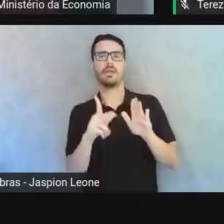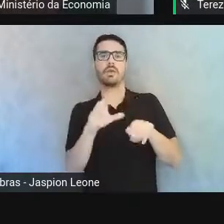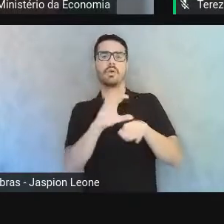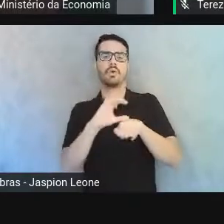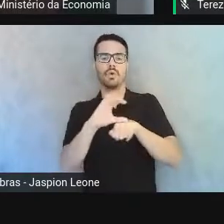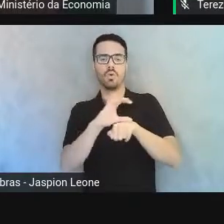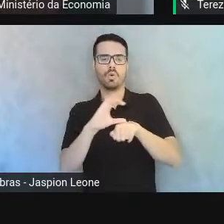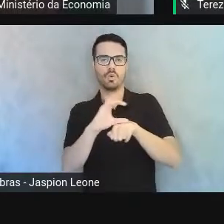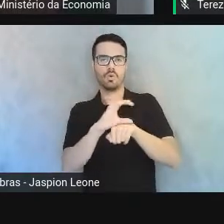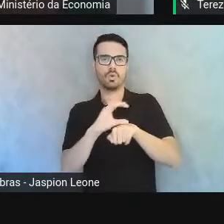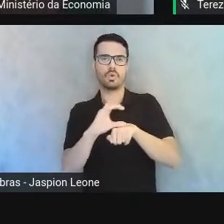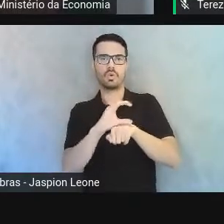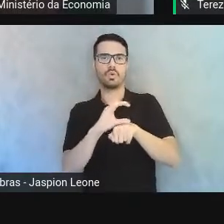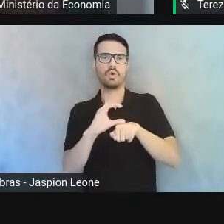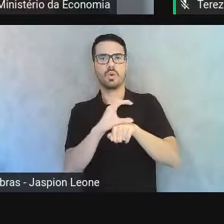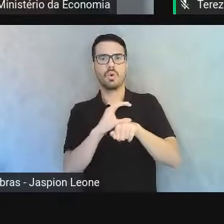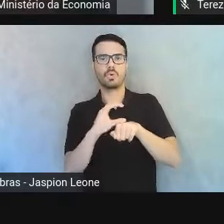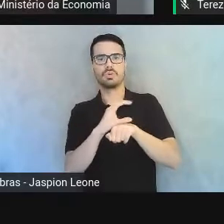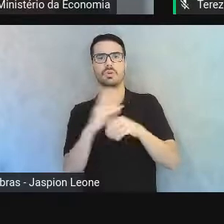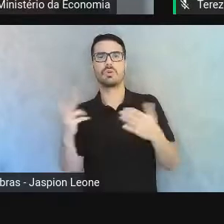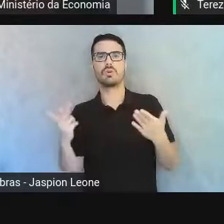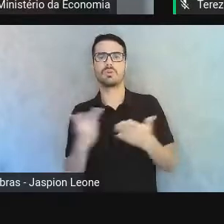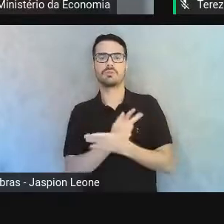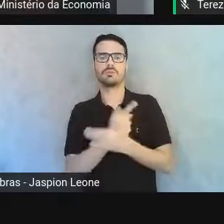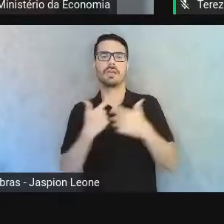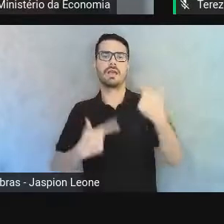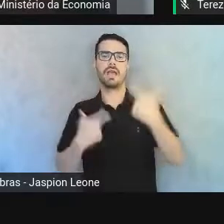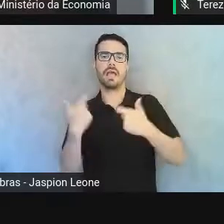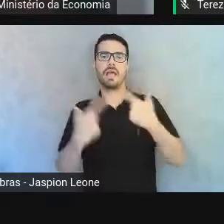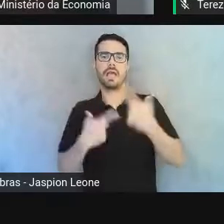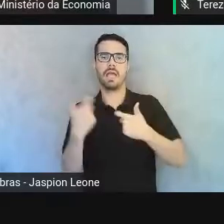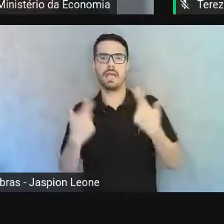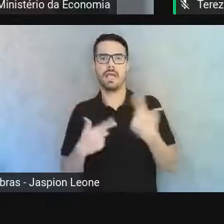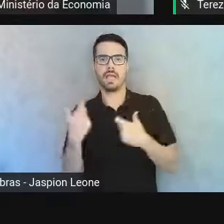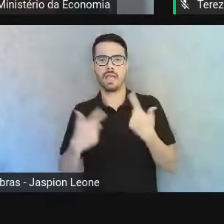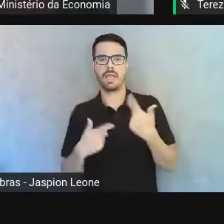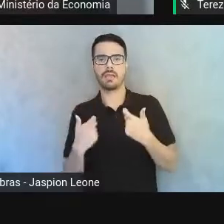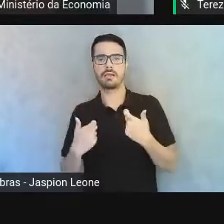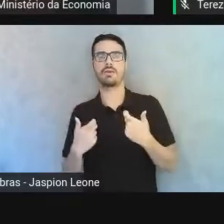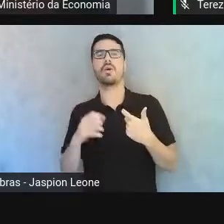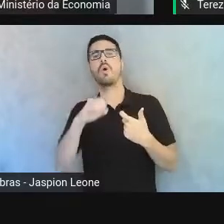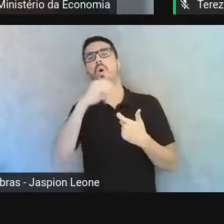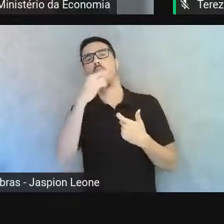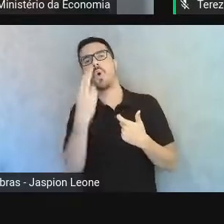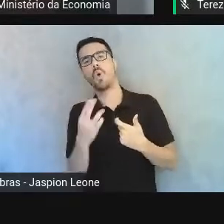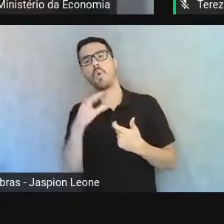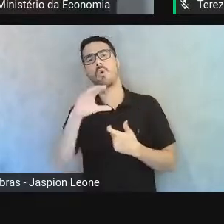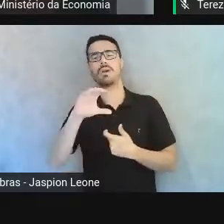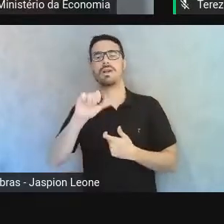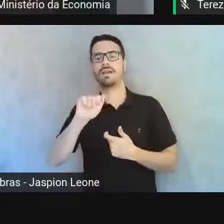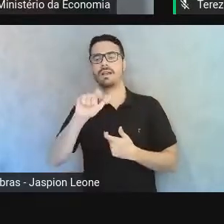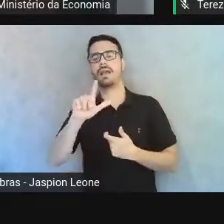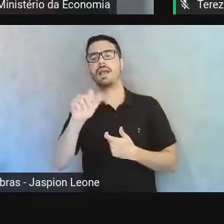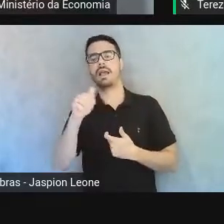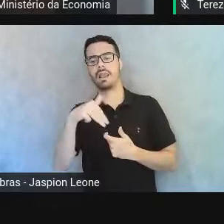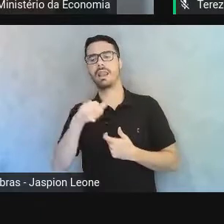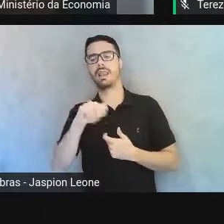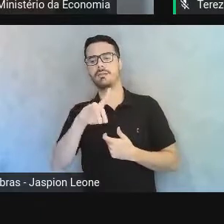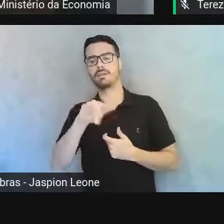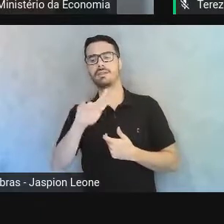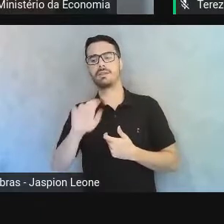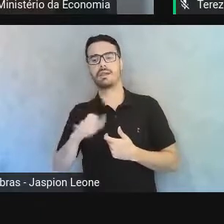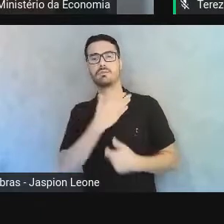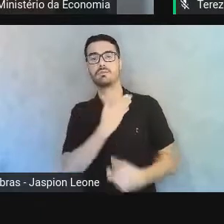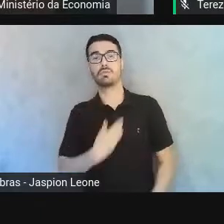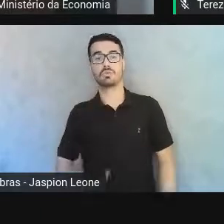já prevê, que é para situações de guerra, comoção interna ou expressamente calamidade pública. Pode o